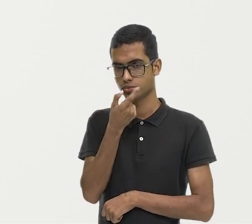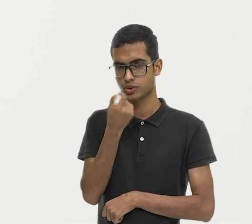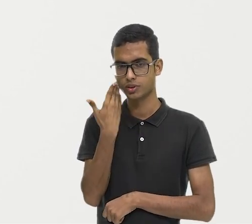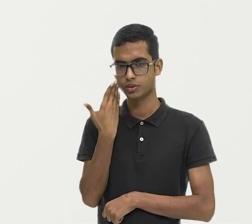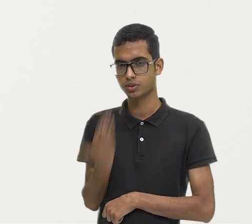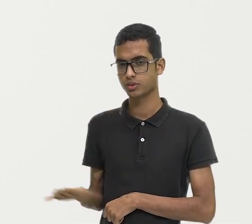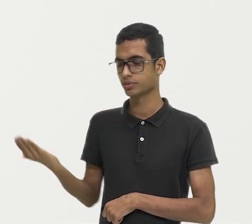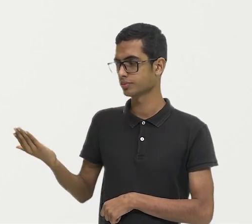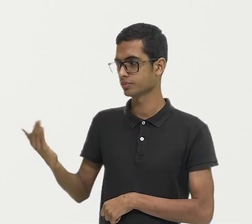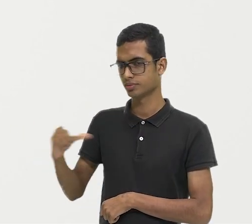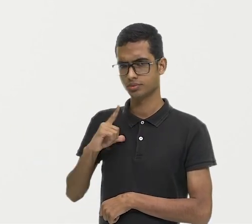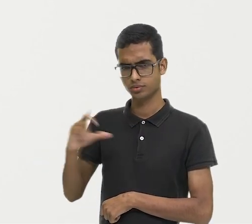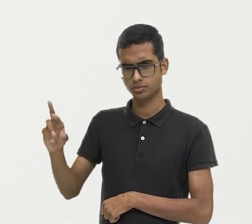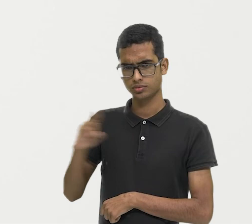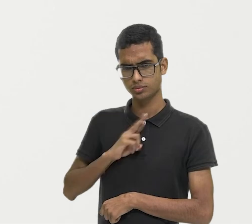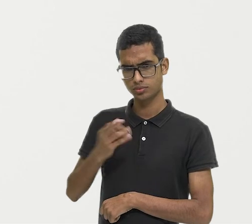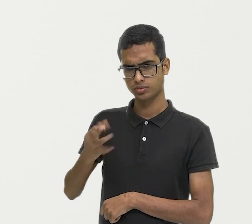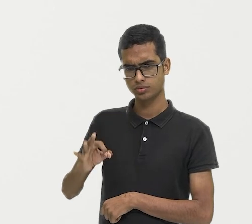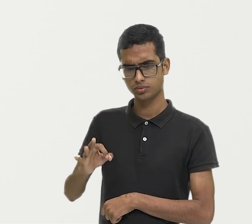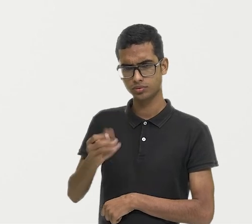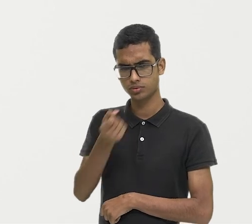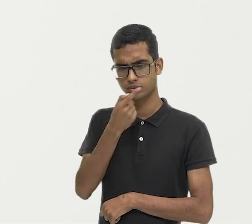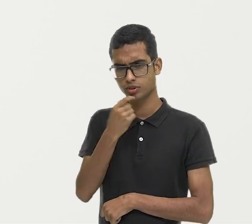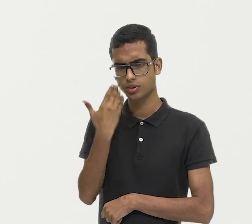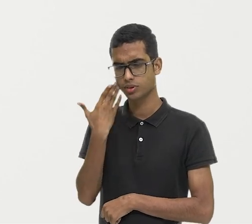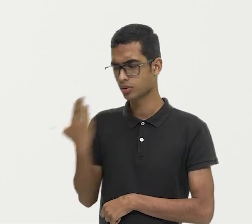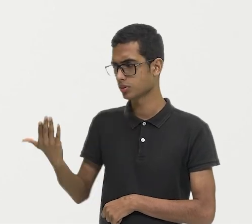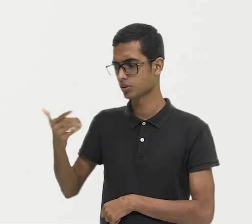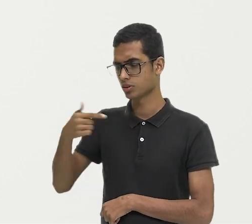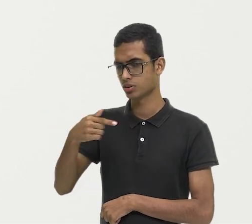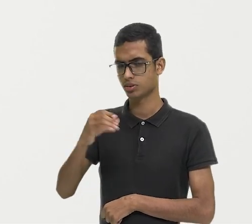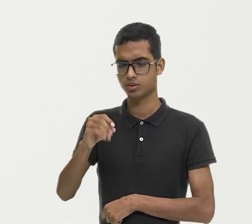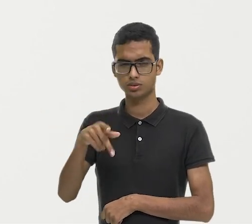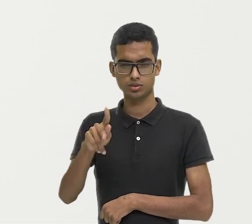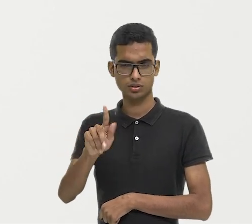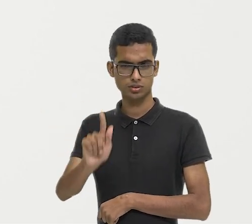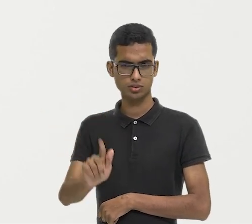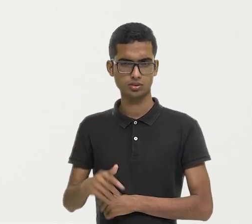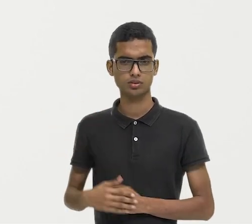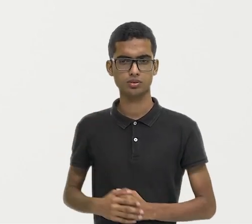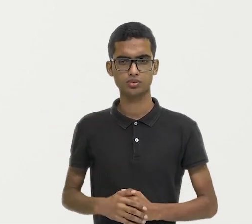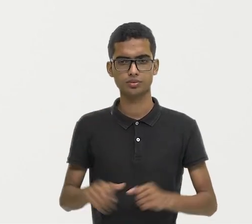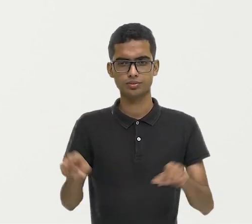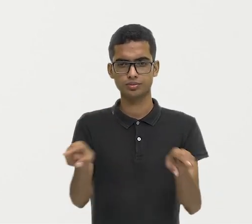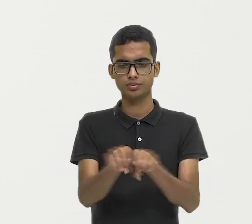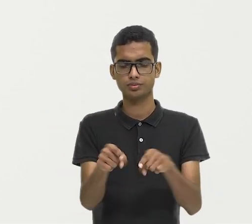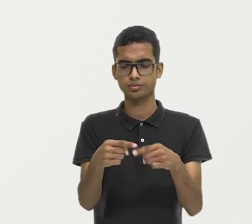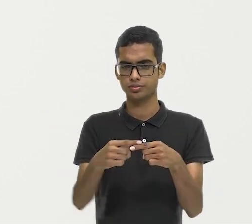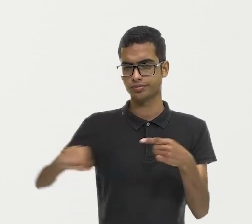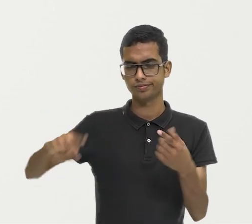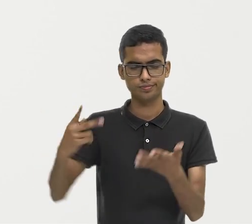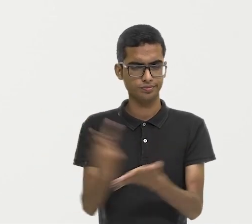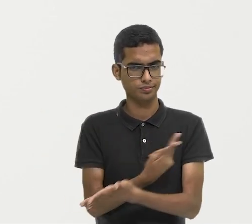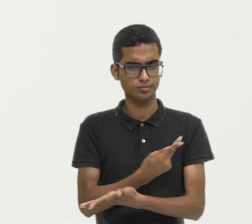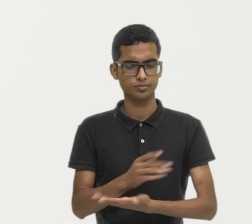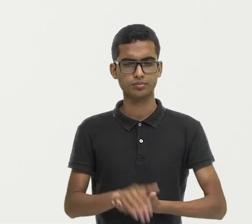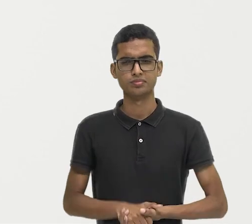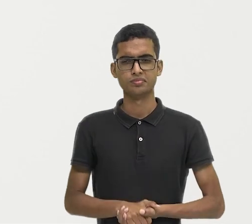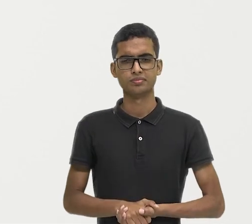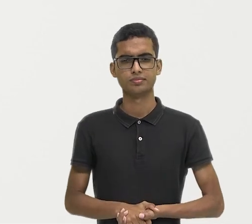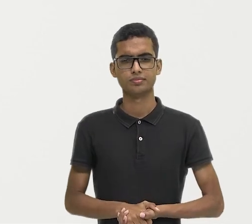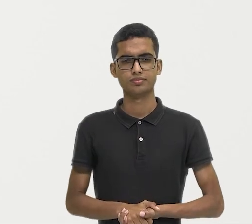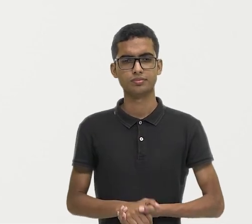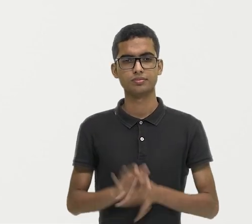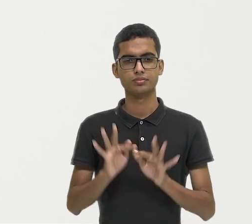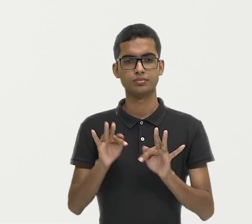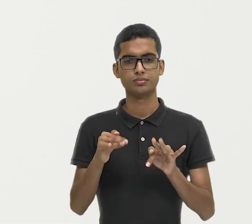216 para medicamentos. Vamos analisar. Medicamentos, 70 quilos, também